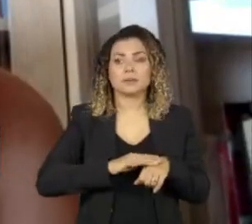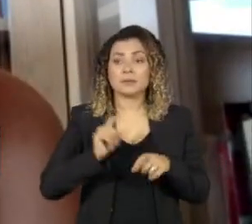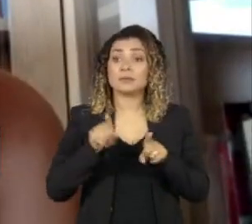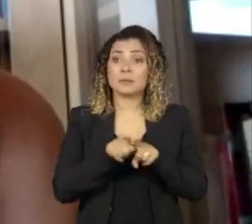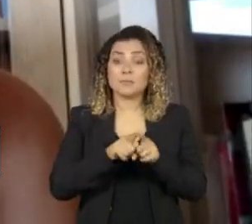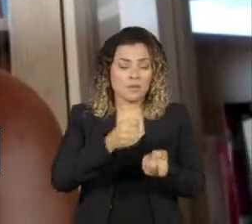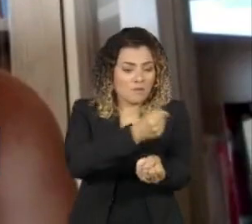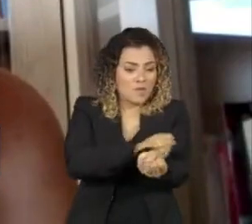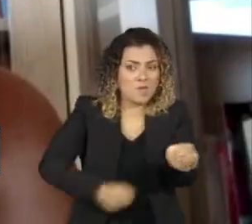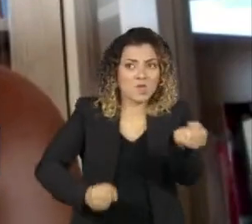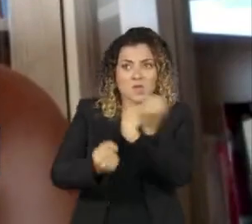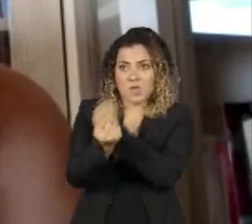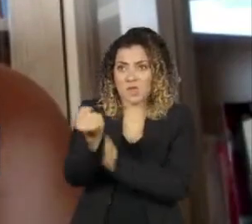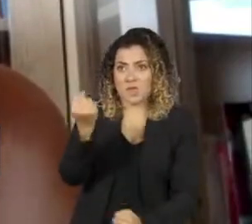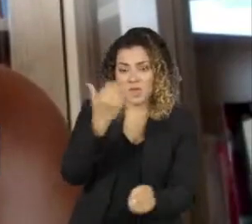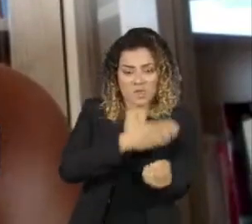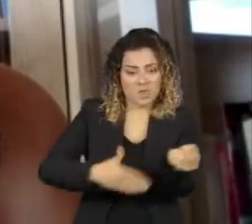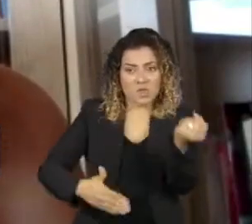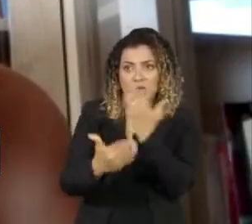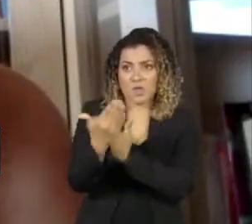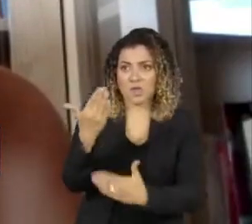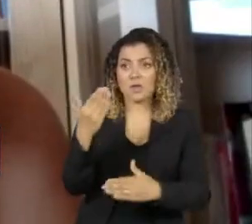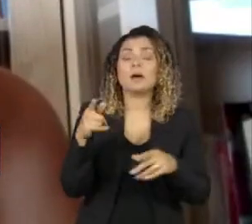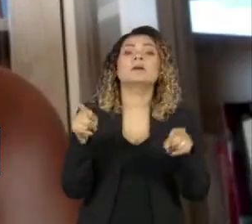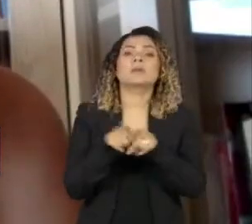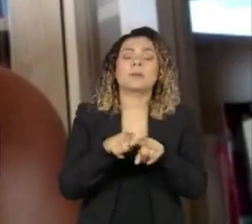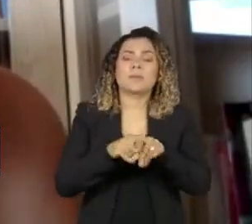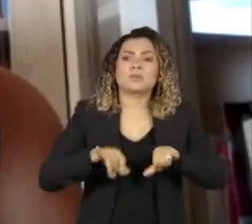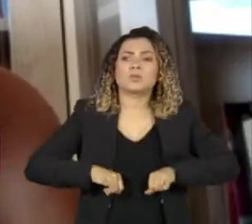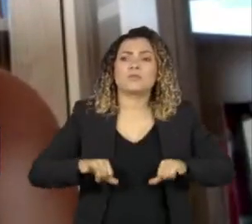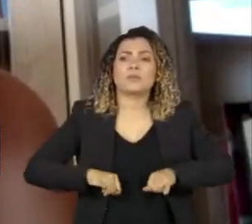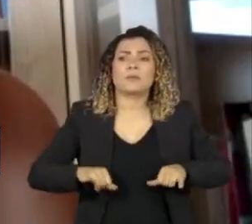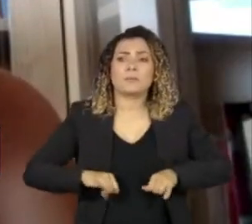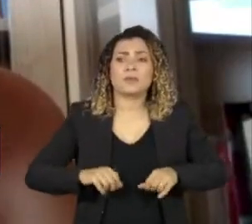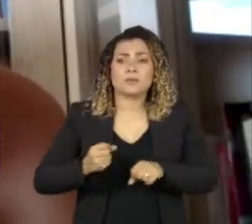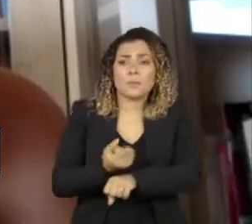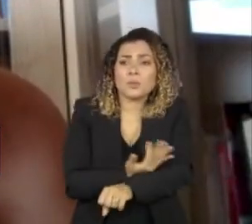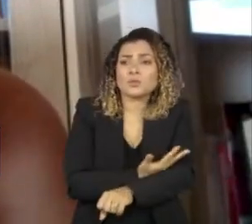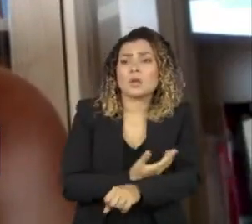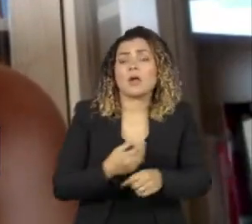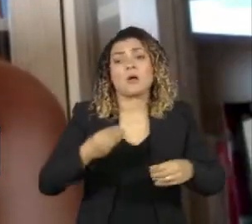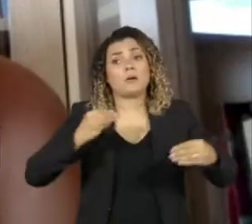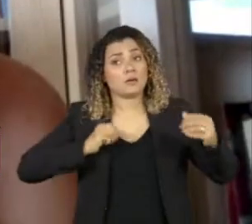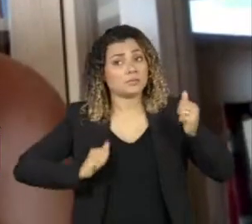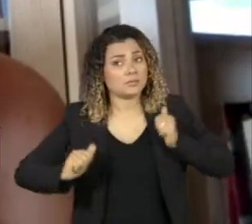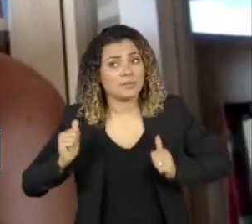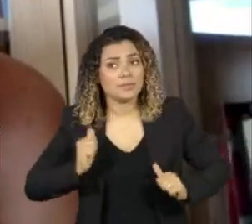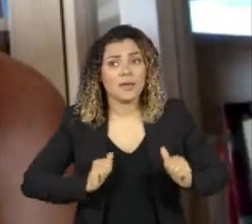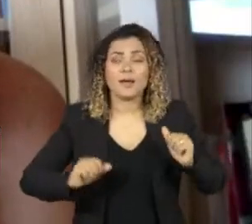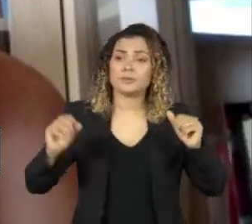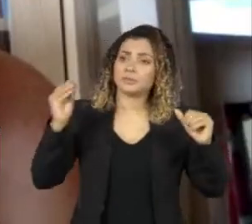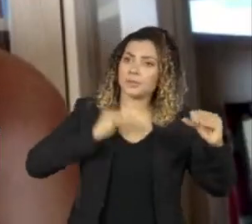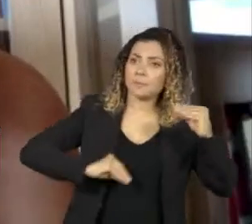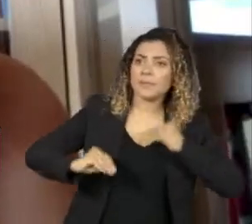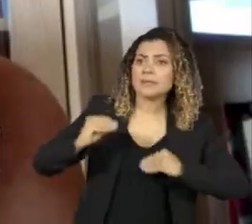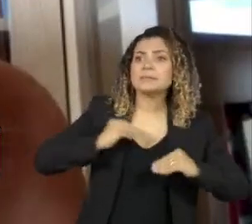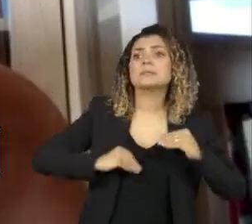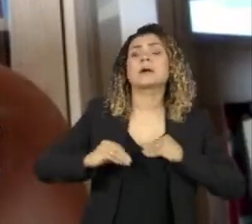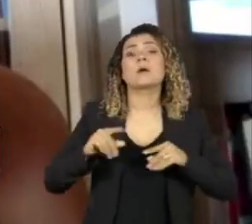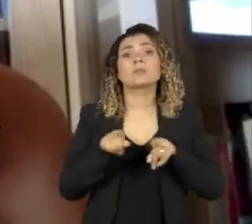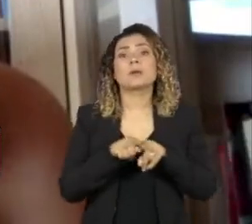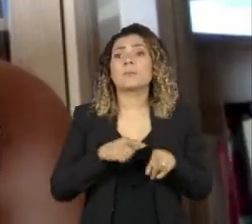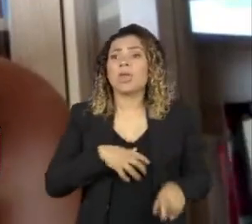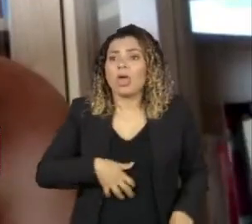automutilação, inclusive, os sintomas de sofrimento emocional, ansiedade, depressão, e dores